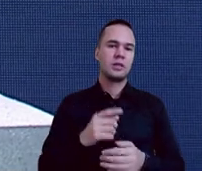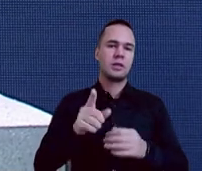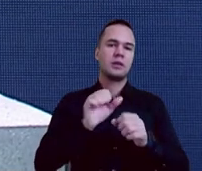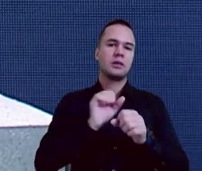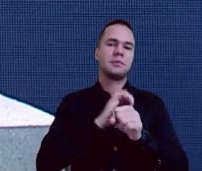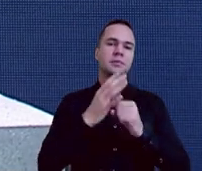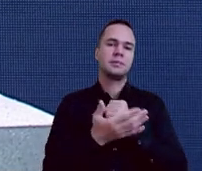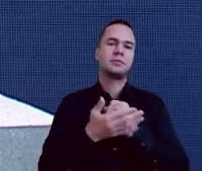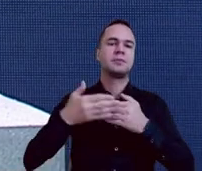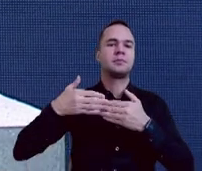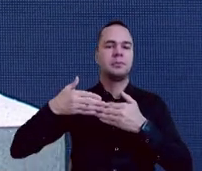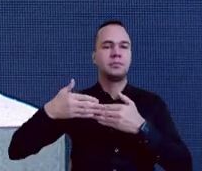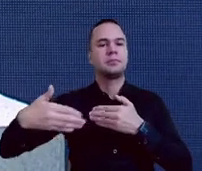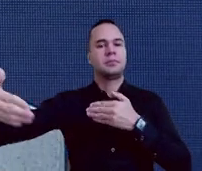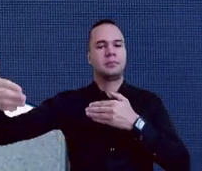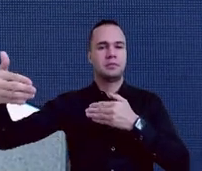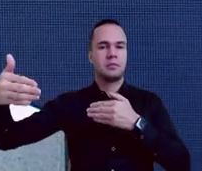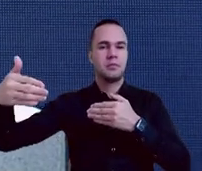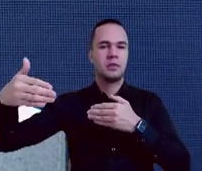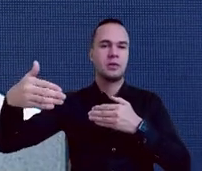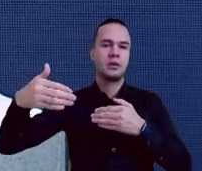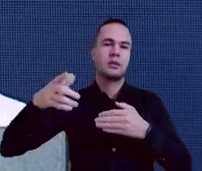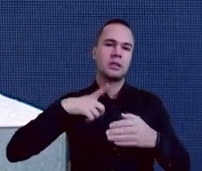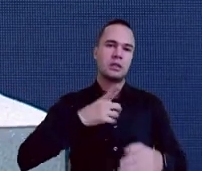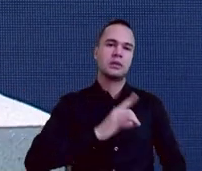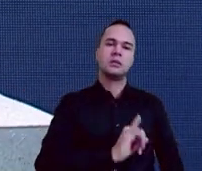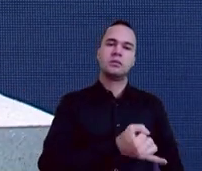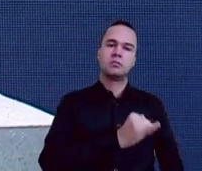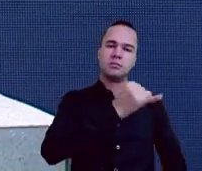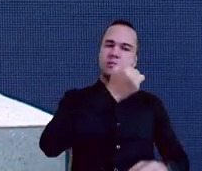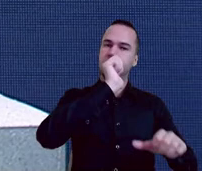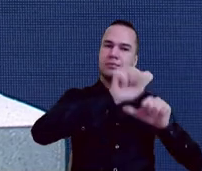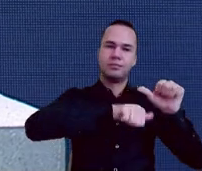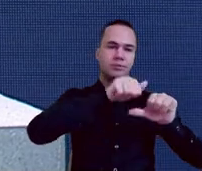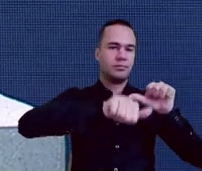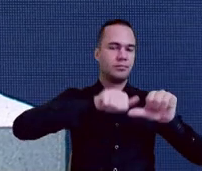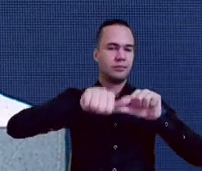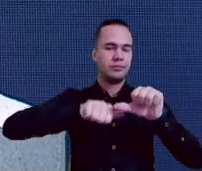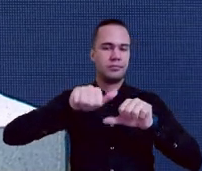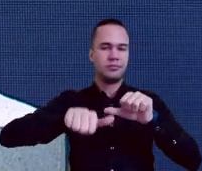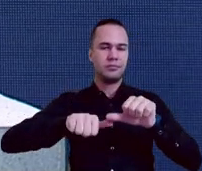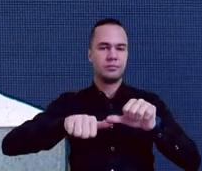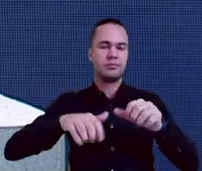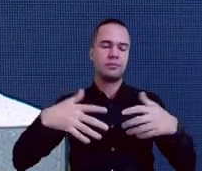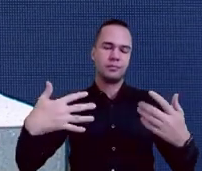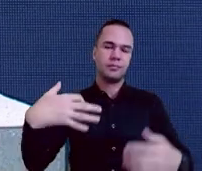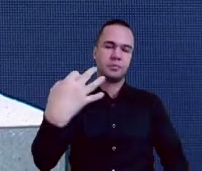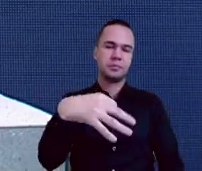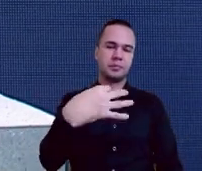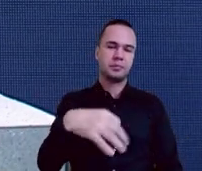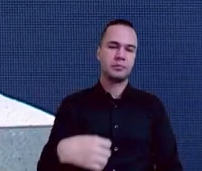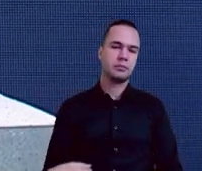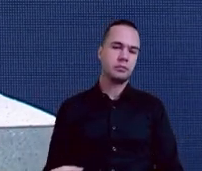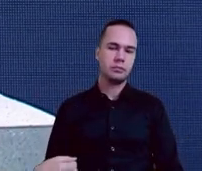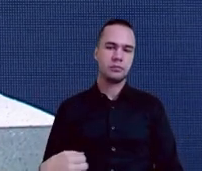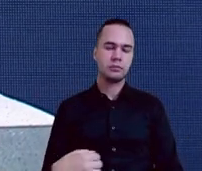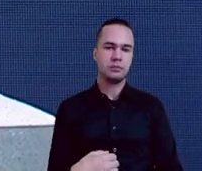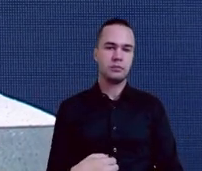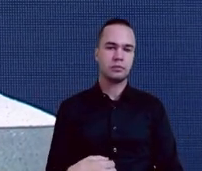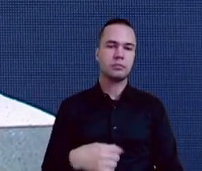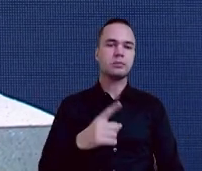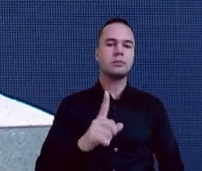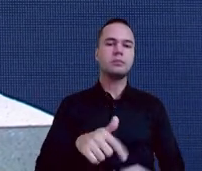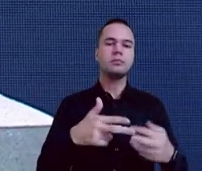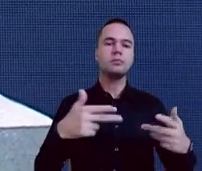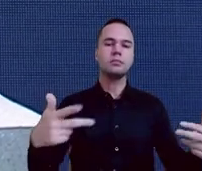que teve uma questão de ajuste de juros e injeção de capital e realmente os múltiplos né os